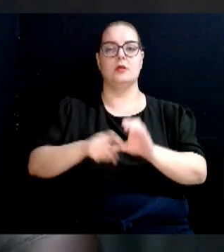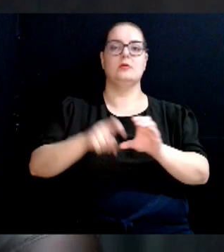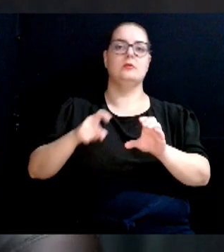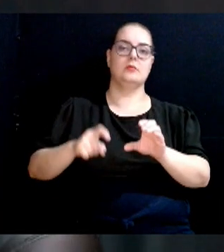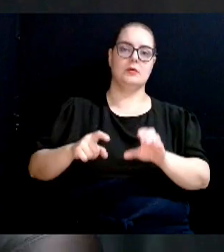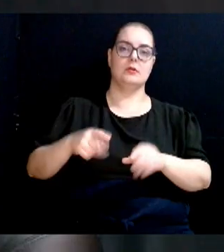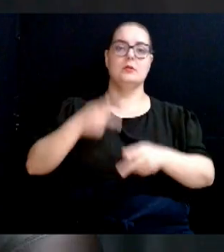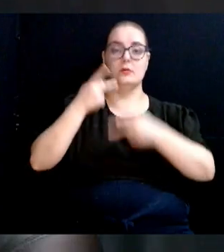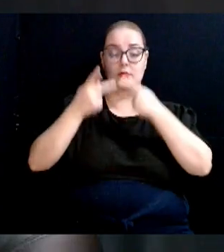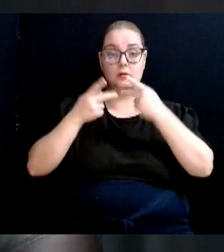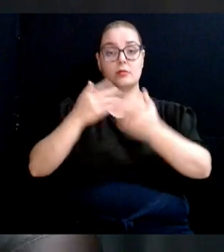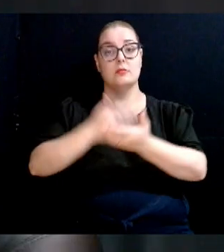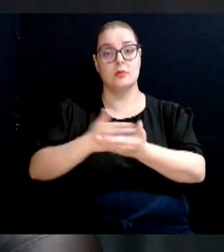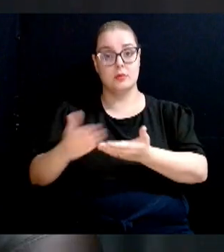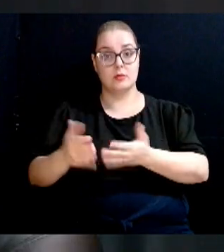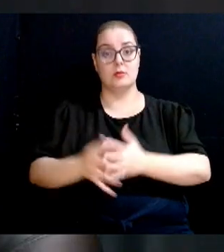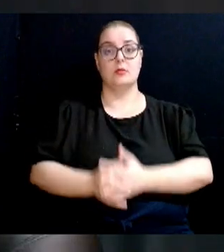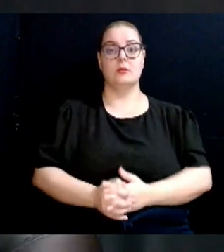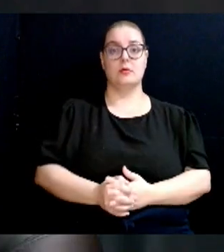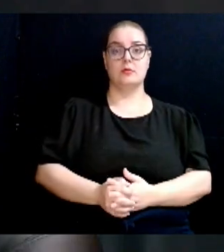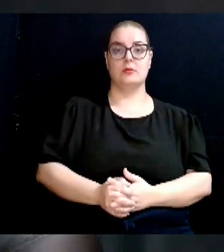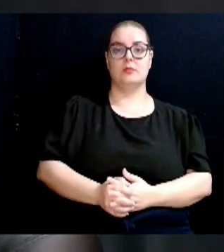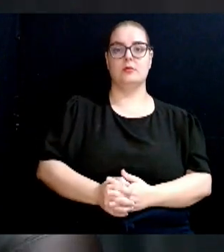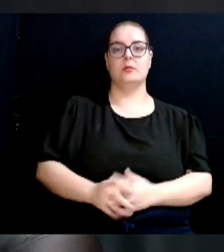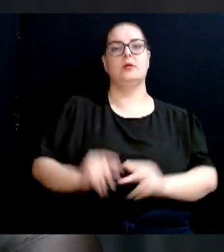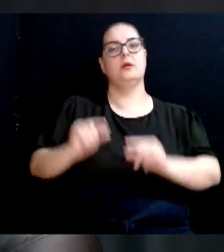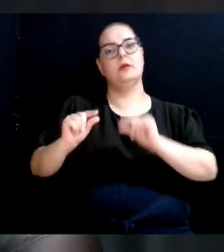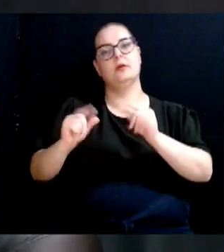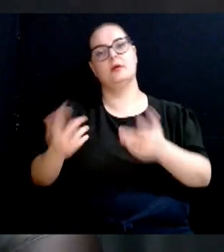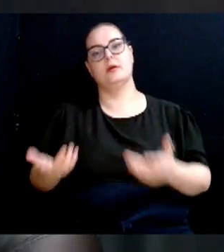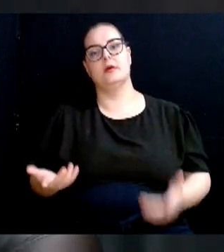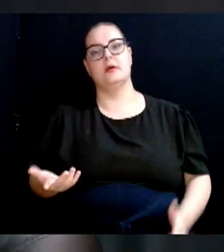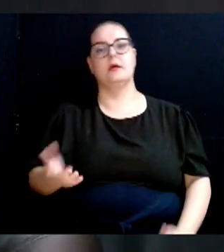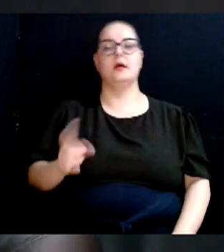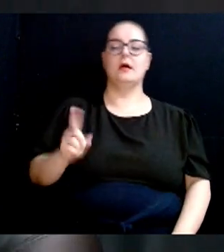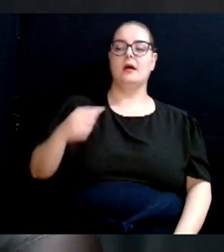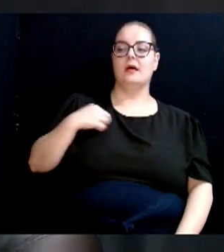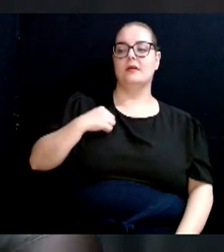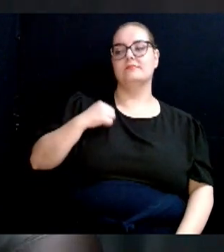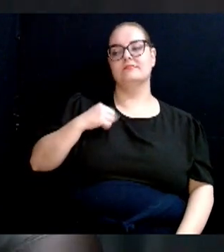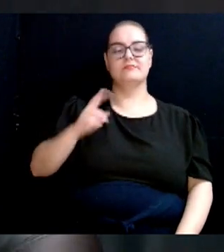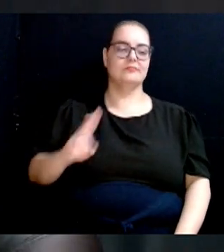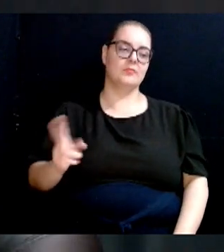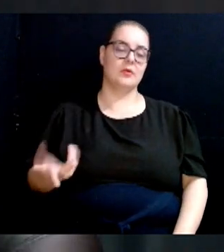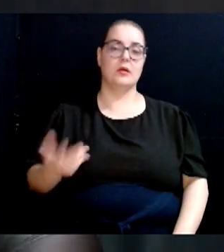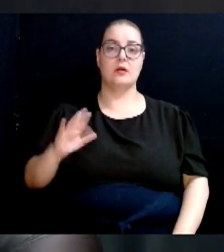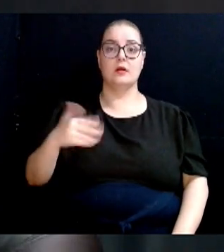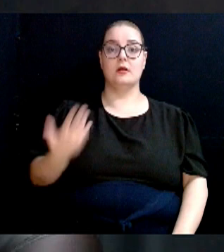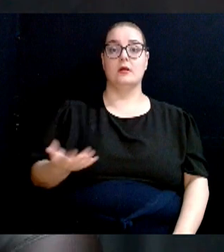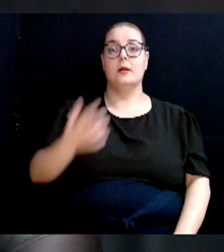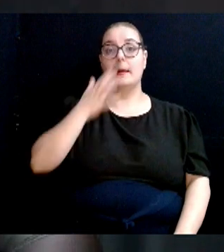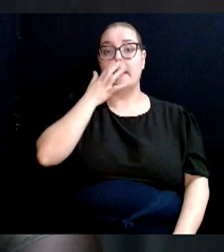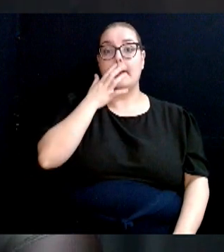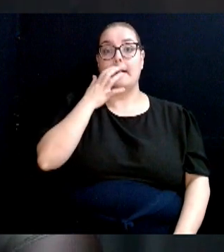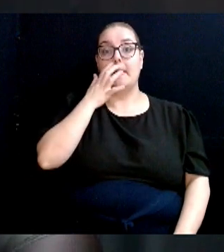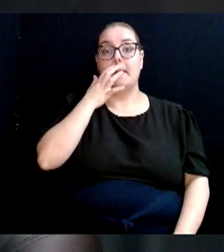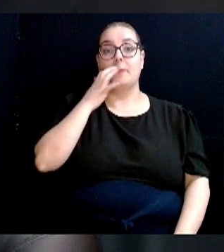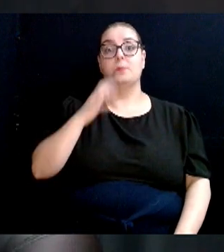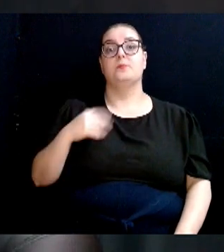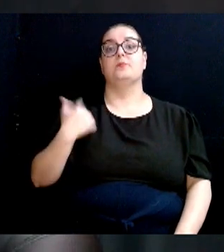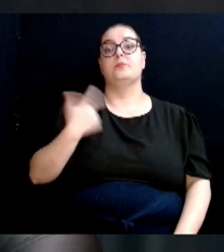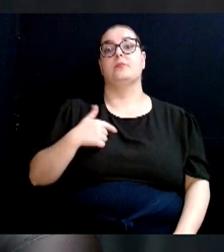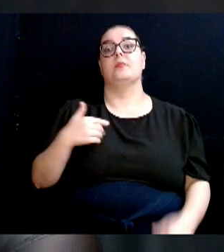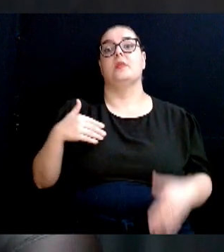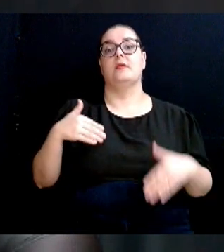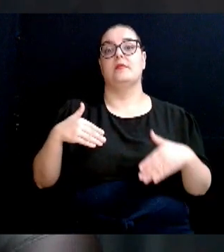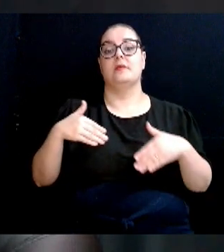no começo. E aí, de pouquinho em pouquinho, ai, não vou usar essa roupa, não vou naquele lugar. A gente vai acuando, e é aquela coisa que